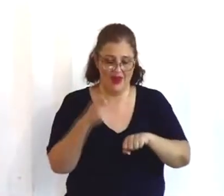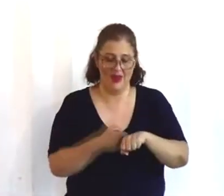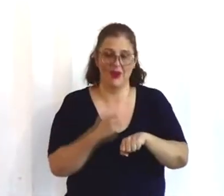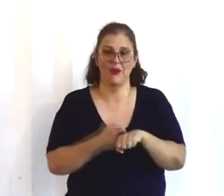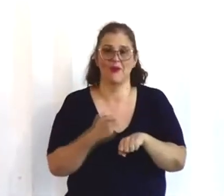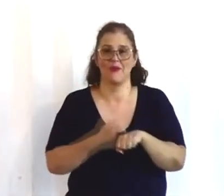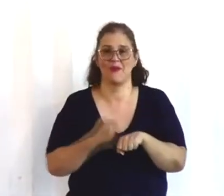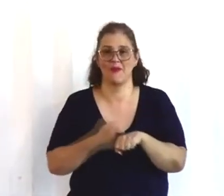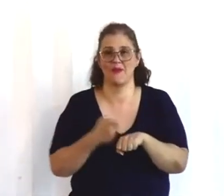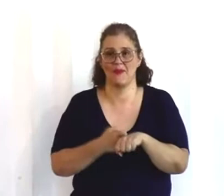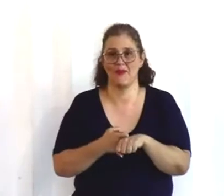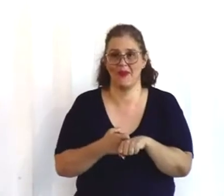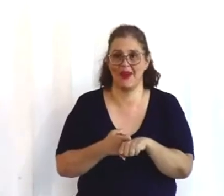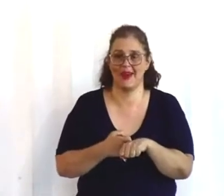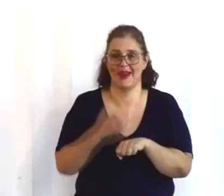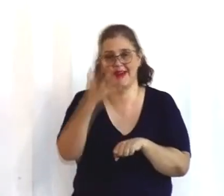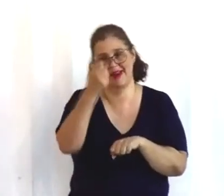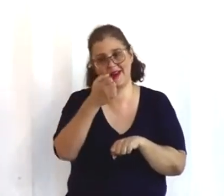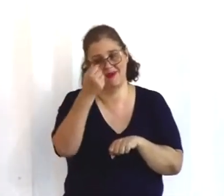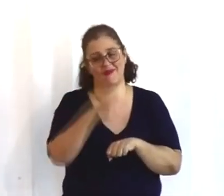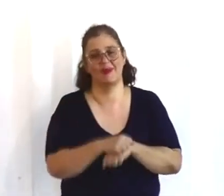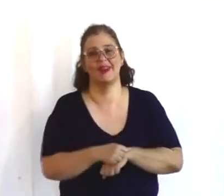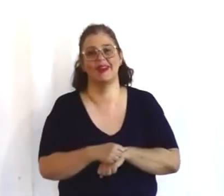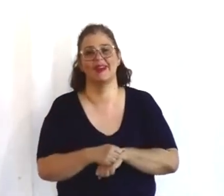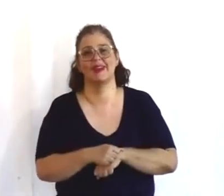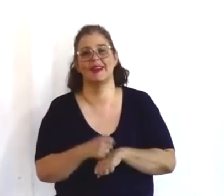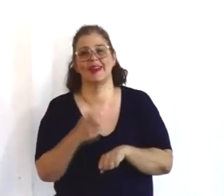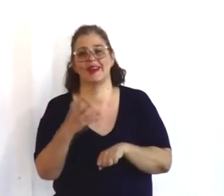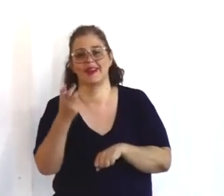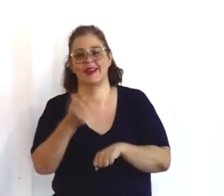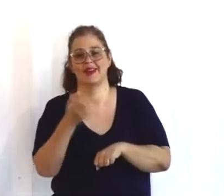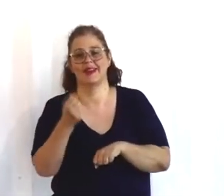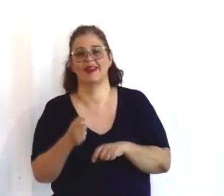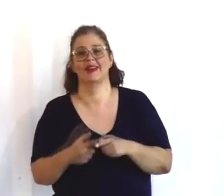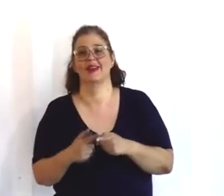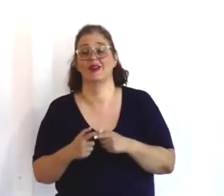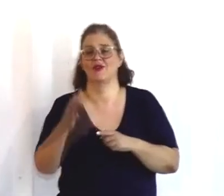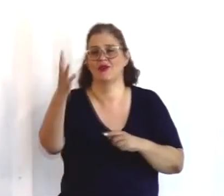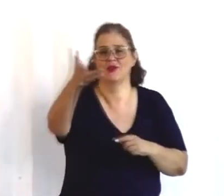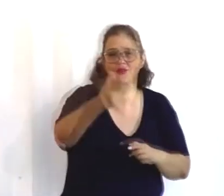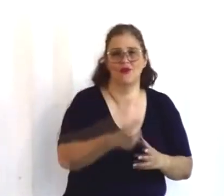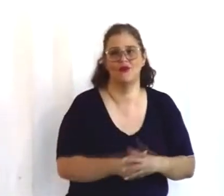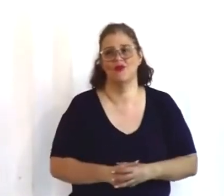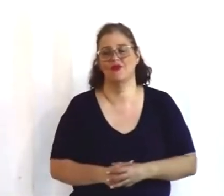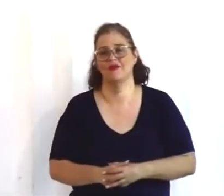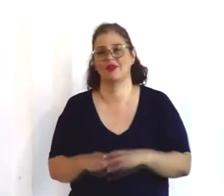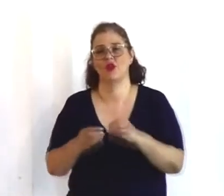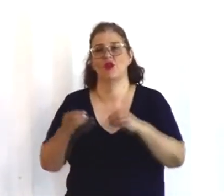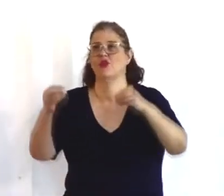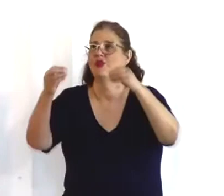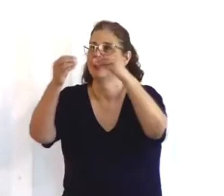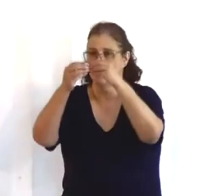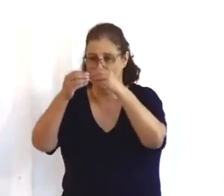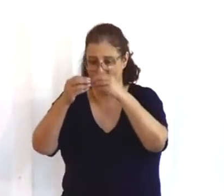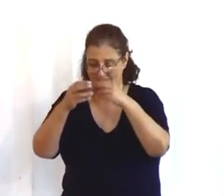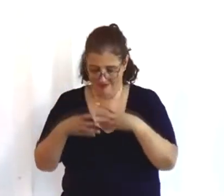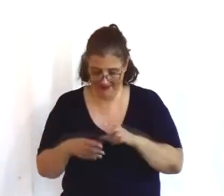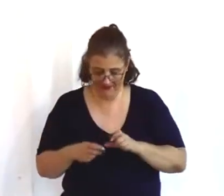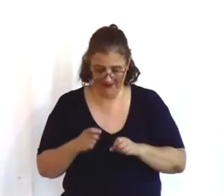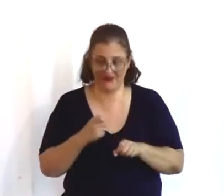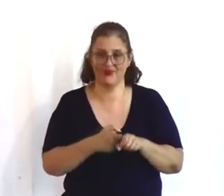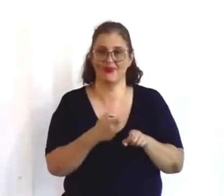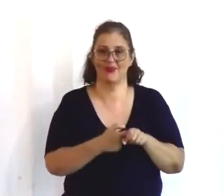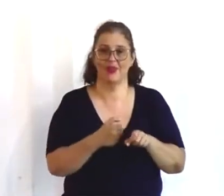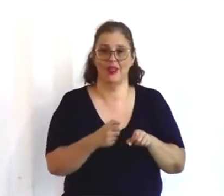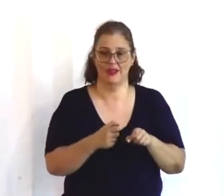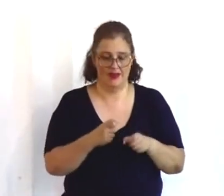bodas do Cordeiro. E a ideia é que essa pedrinha, representando como se você tivesse um convite, que você é digno de entrar, porque você tem um nome nesse convite.